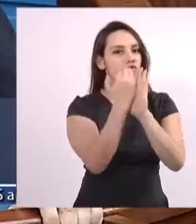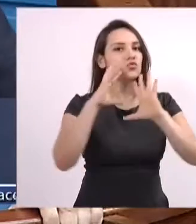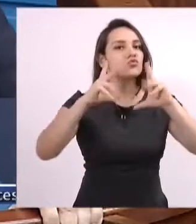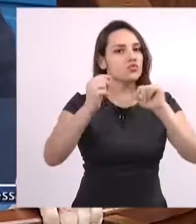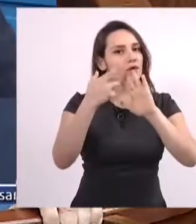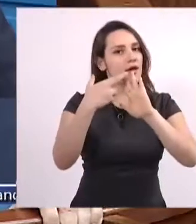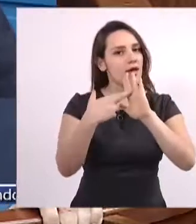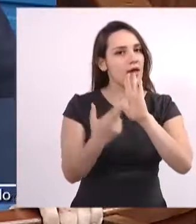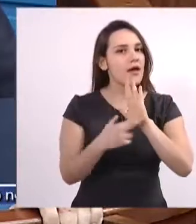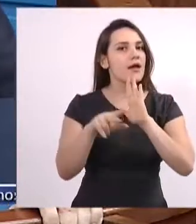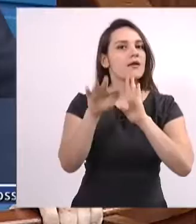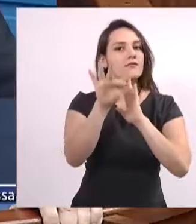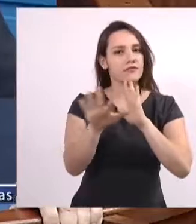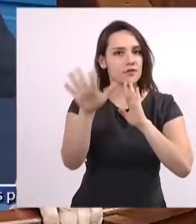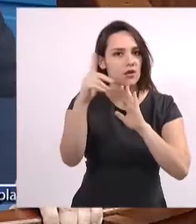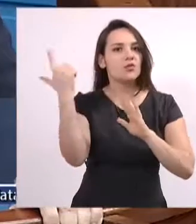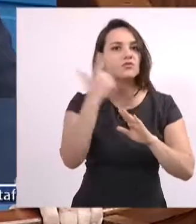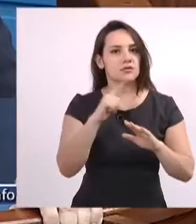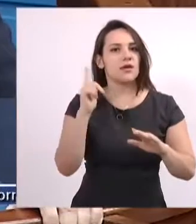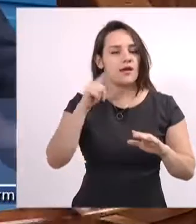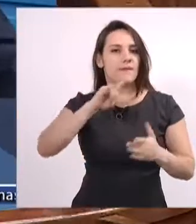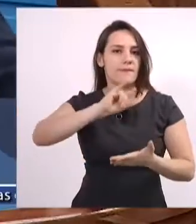a certidão de inspeção